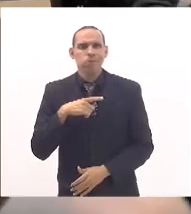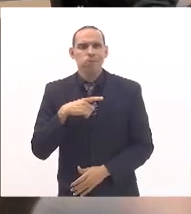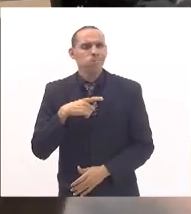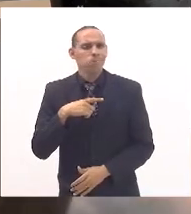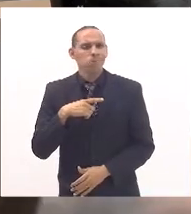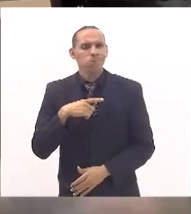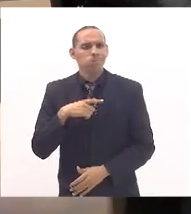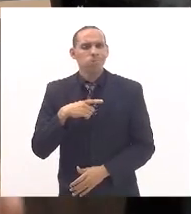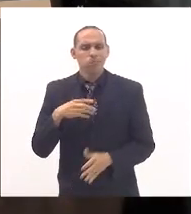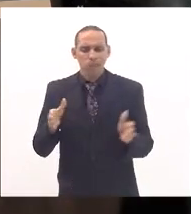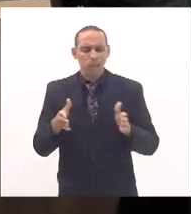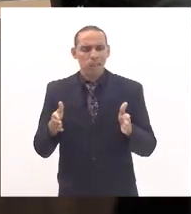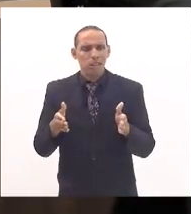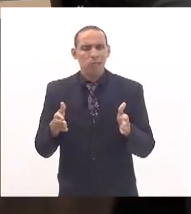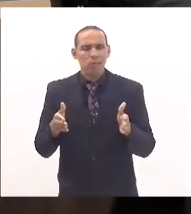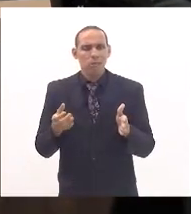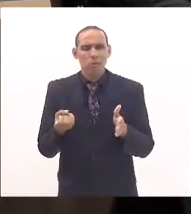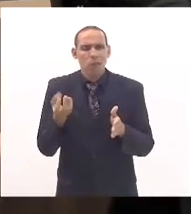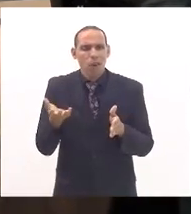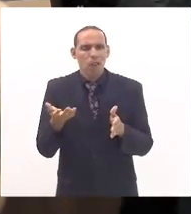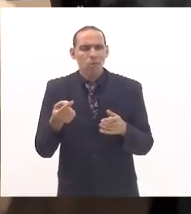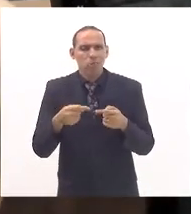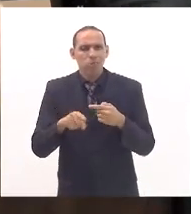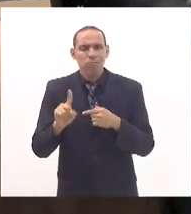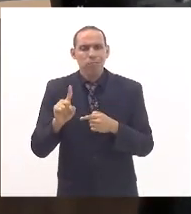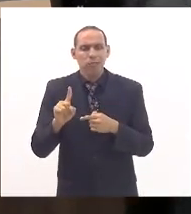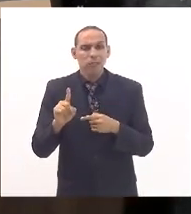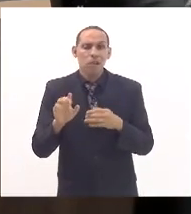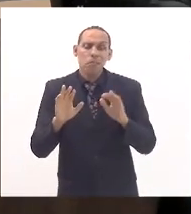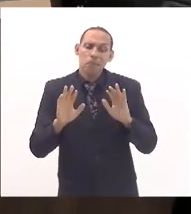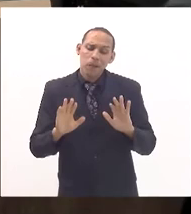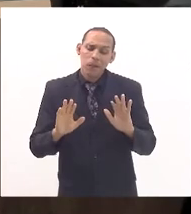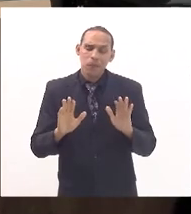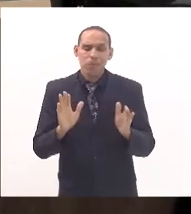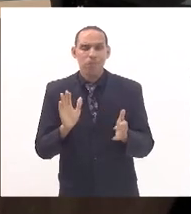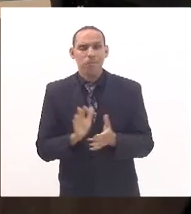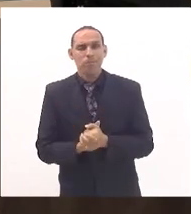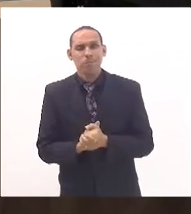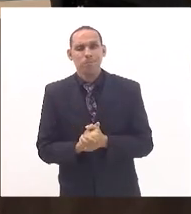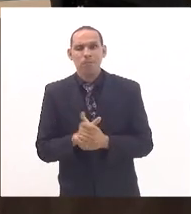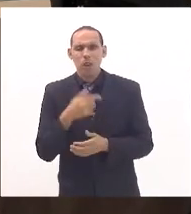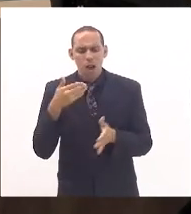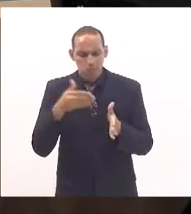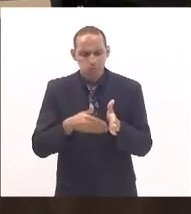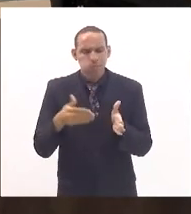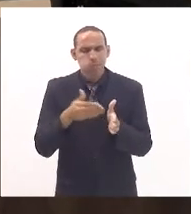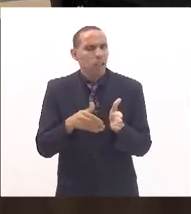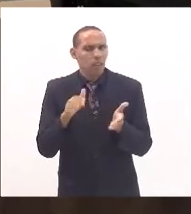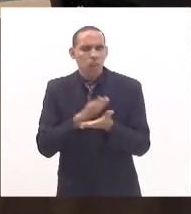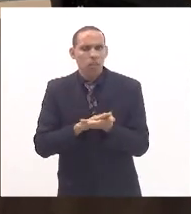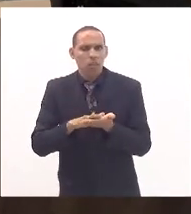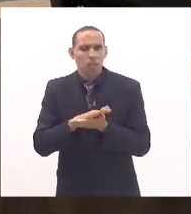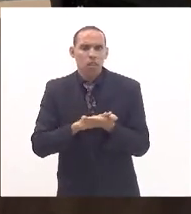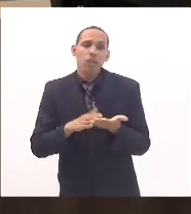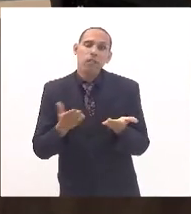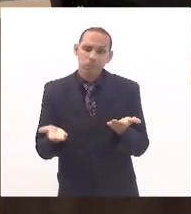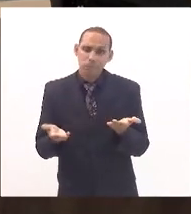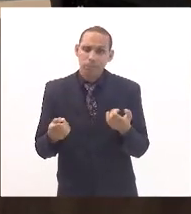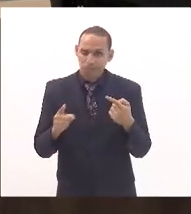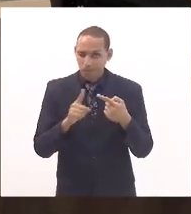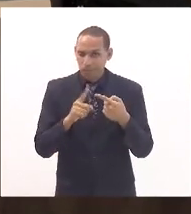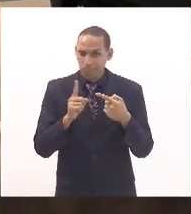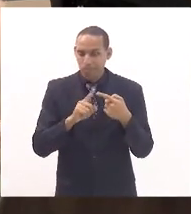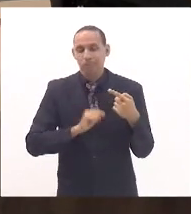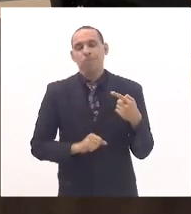e nem por causa disso estamos obstaculando. Né? Essa é a primeira questão.